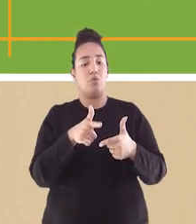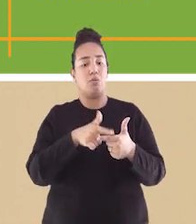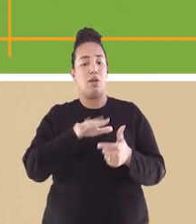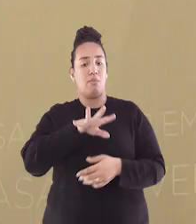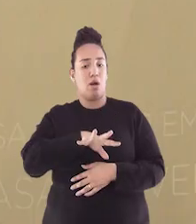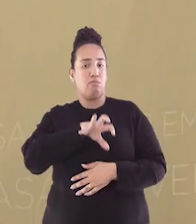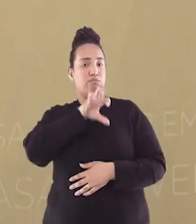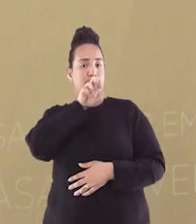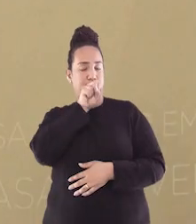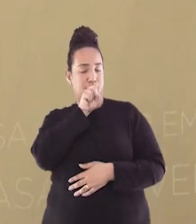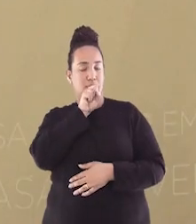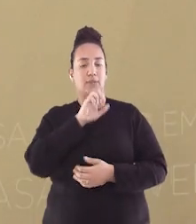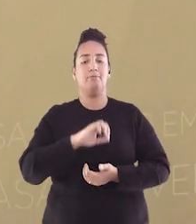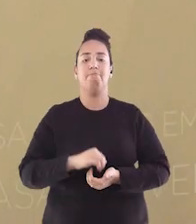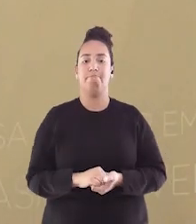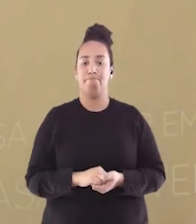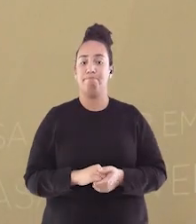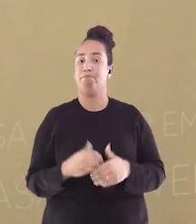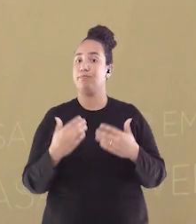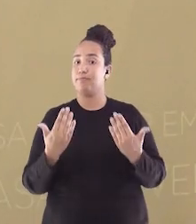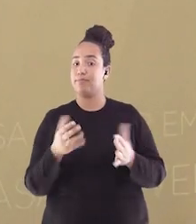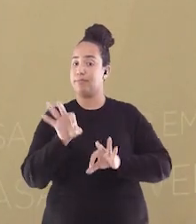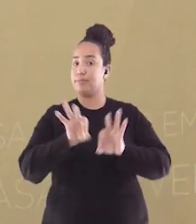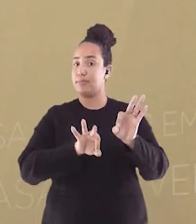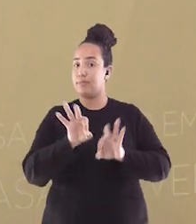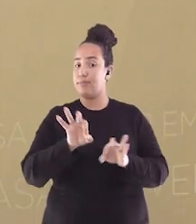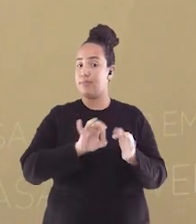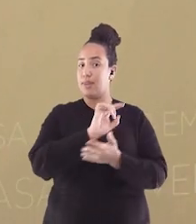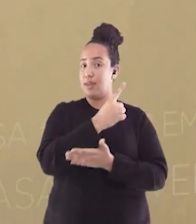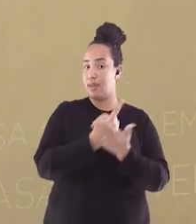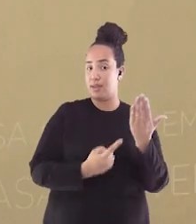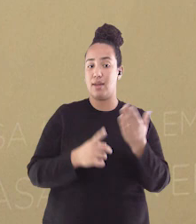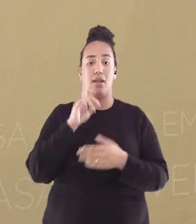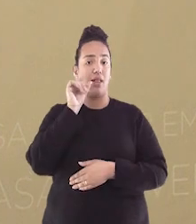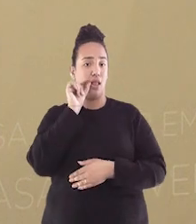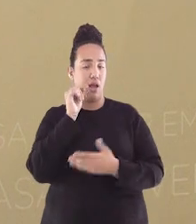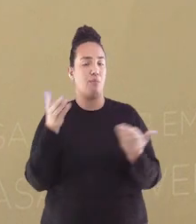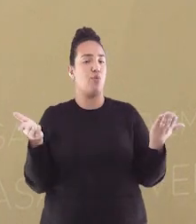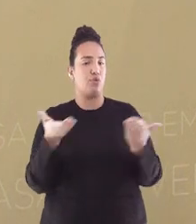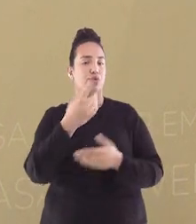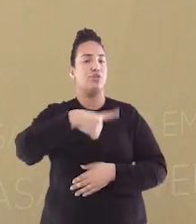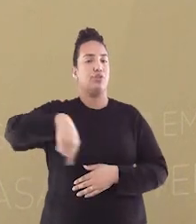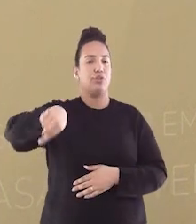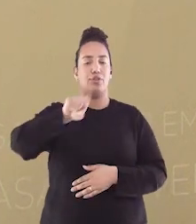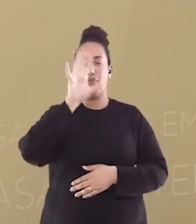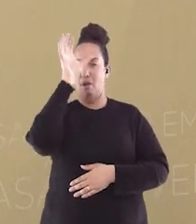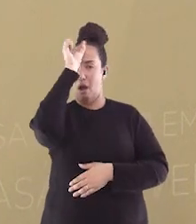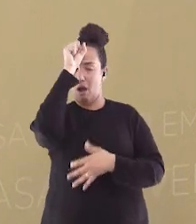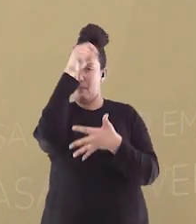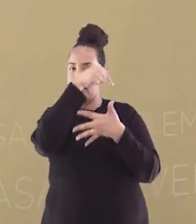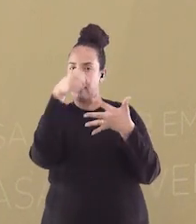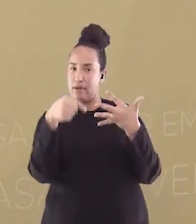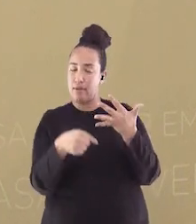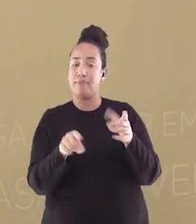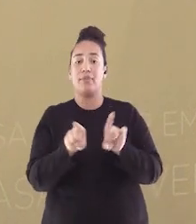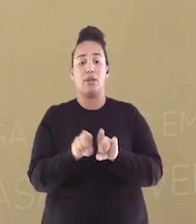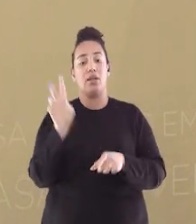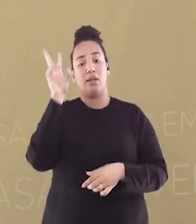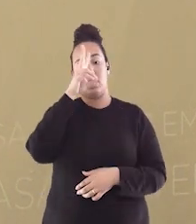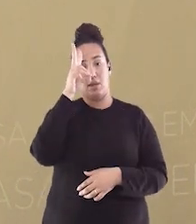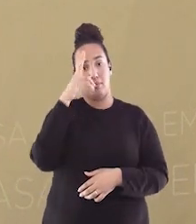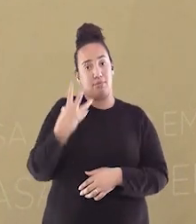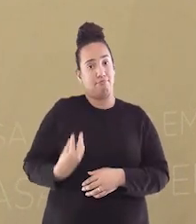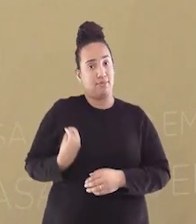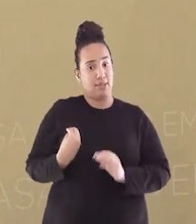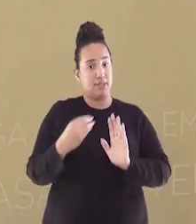atmosférica. Então, preparem lápis e caderno porque a gente vai aprender bastante. E não esquece de registrar a sua presença com a gente, tá?